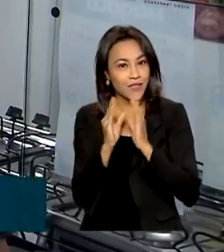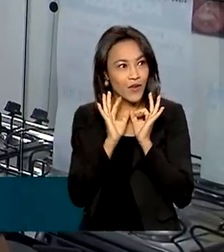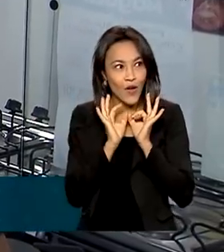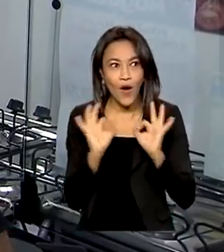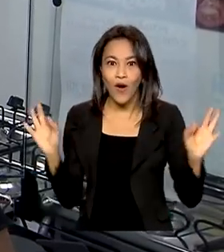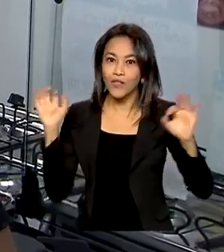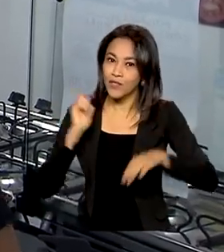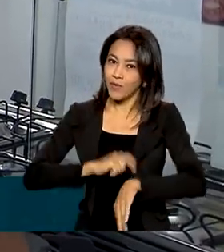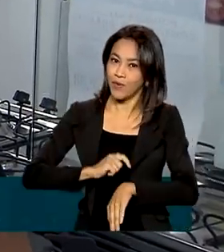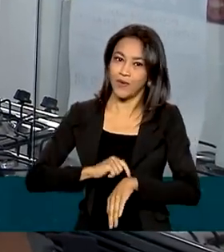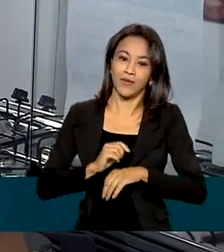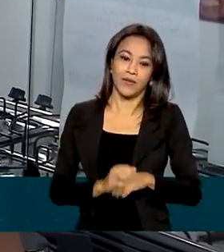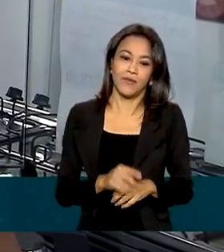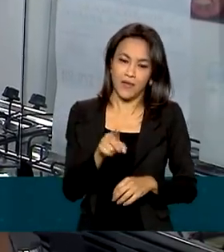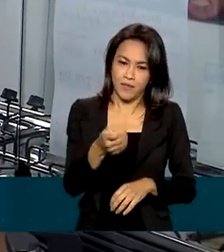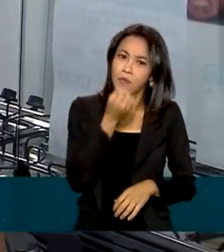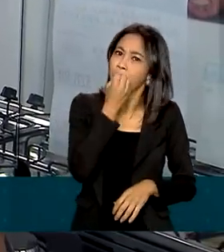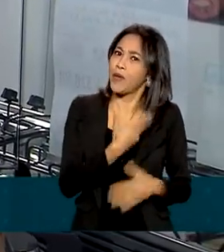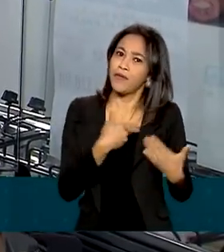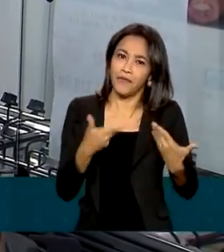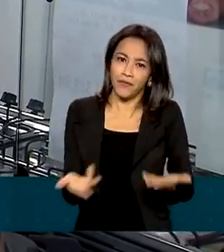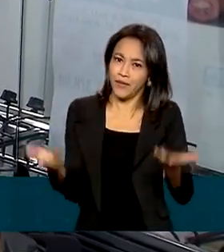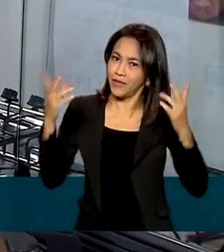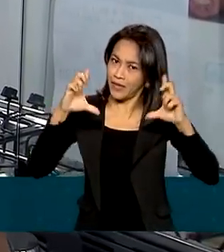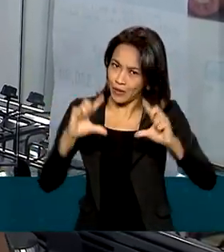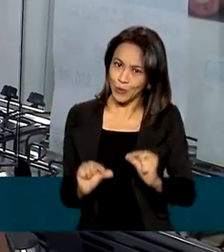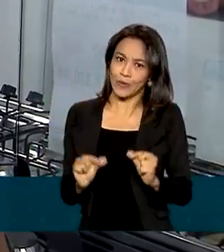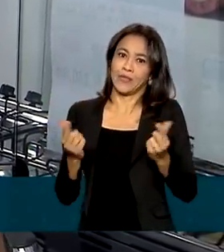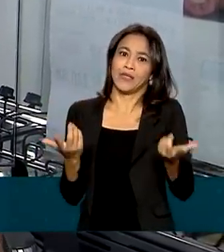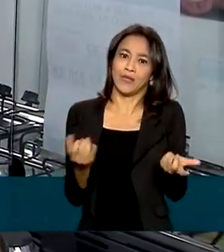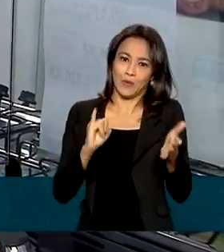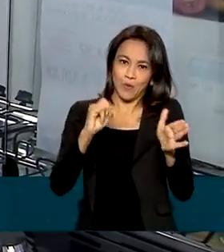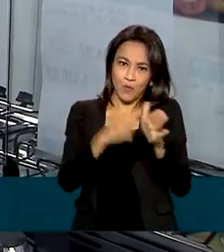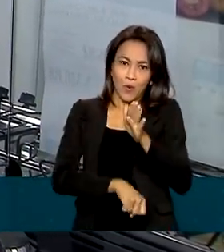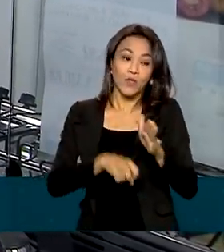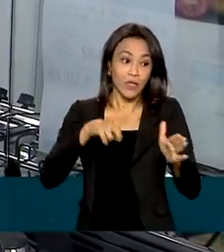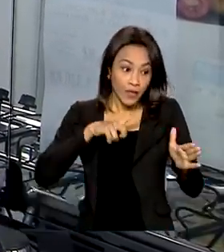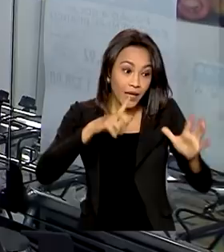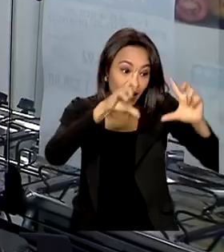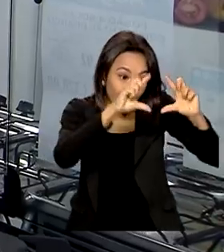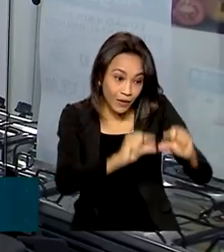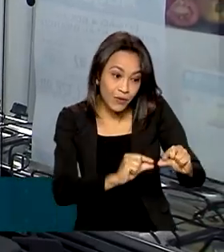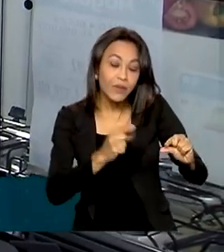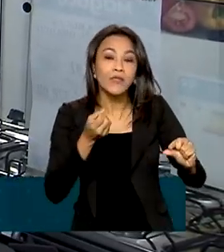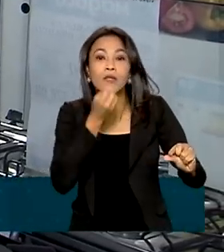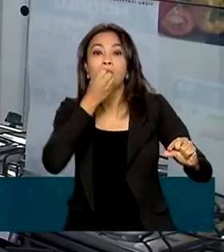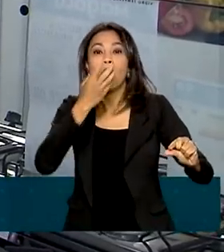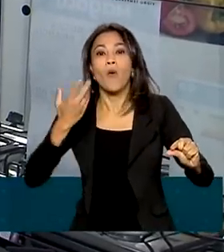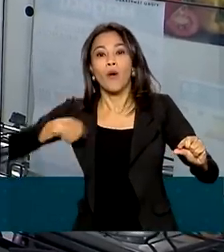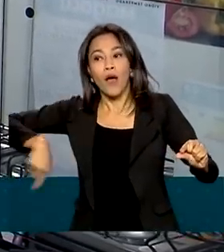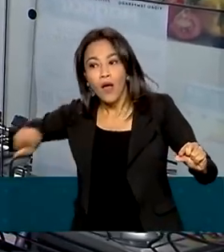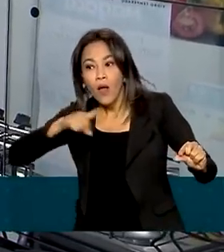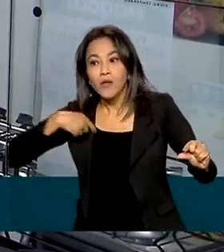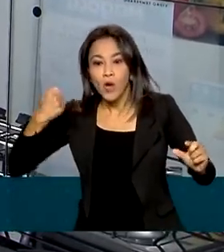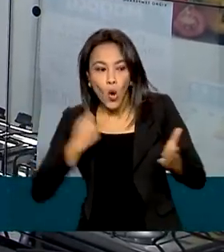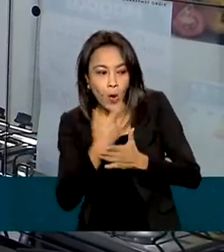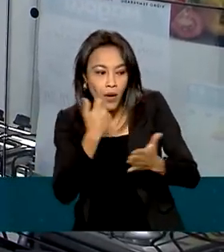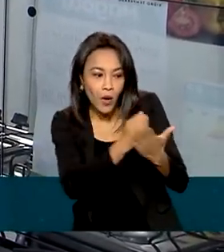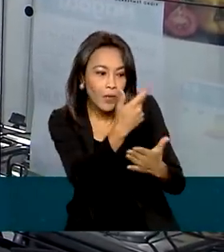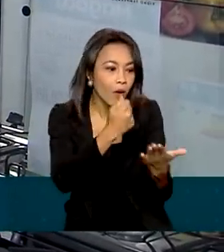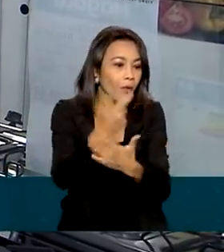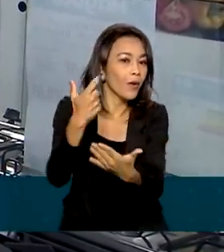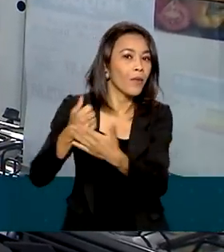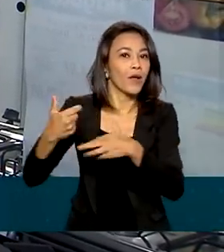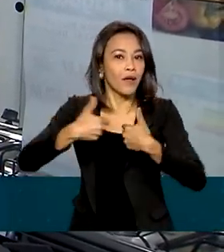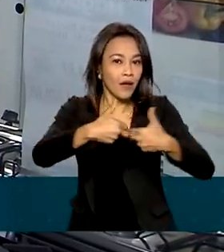acho que uma redução ela é muito bem-vinda, né? Porque sempre que tem essas reduções, isso favorece mais para a gente, para a população, adquirir imóveis,